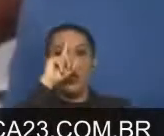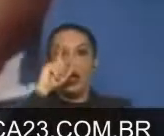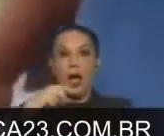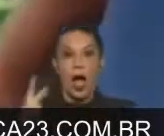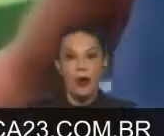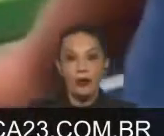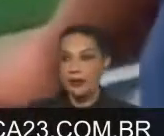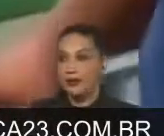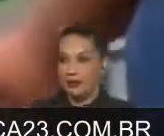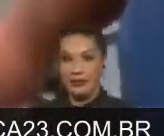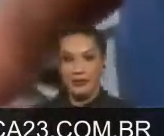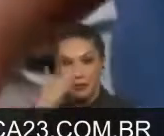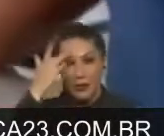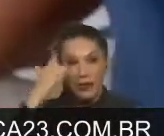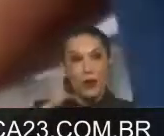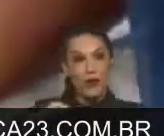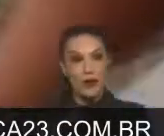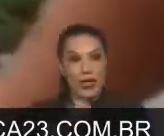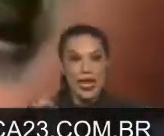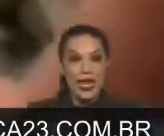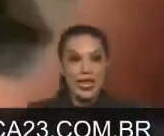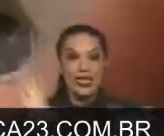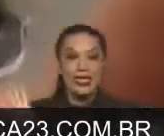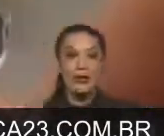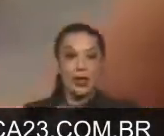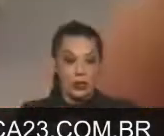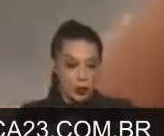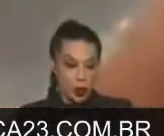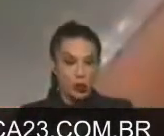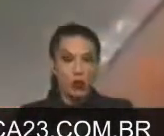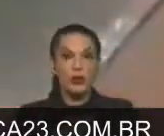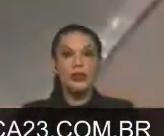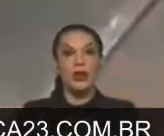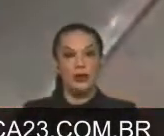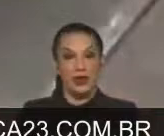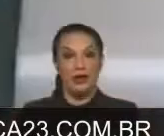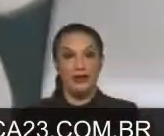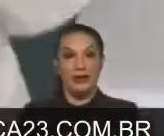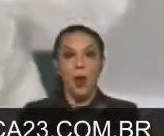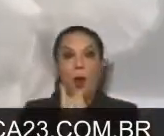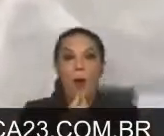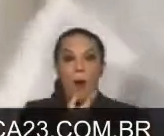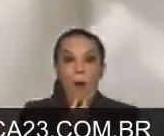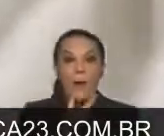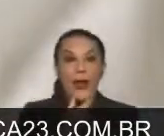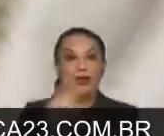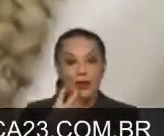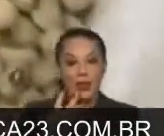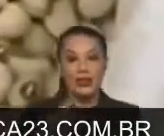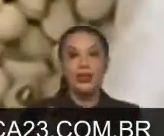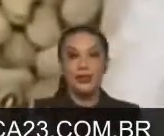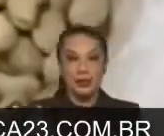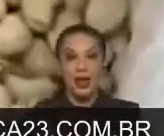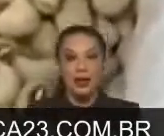que aconteceu com os consumidores de feiras livres em São João de Meriti e em São Gonçalo. Um homem de 43